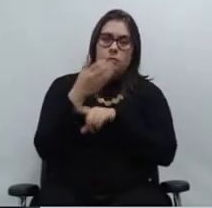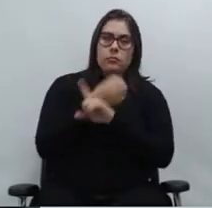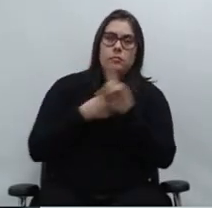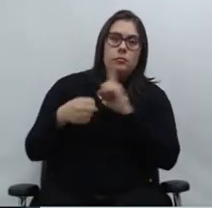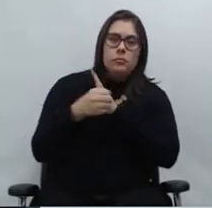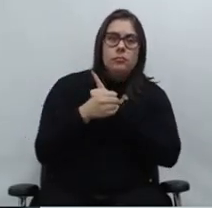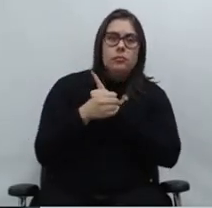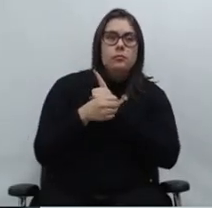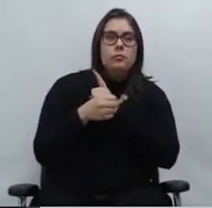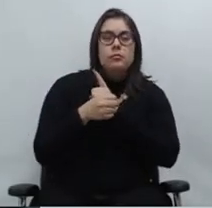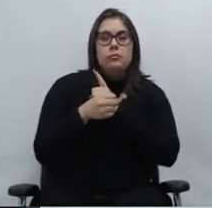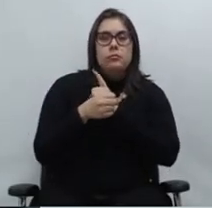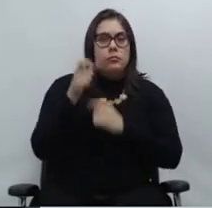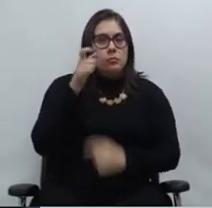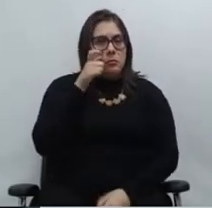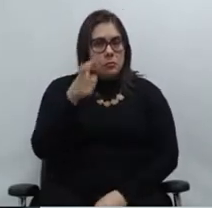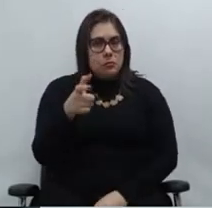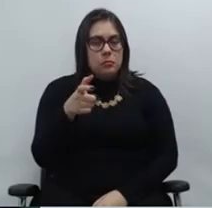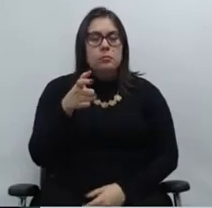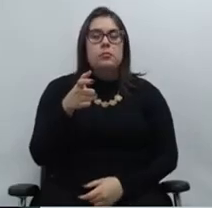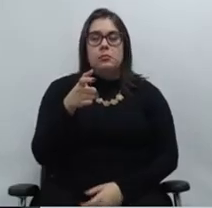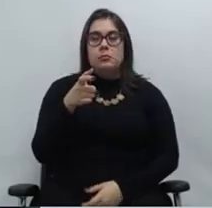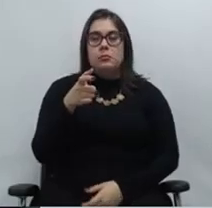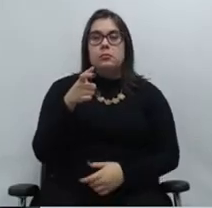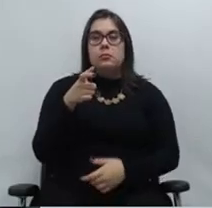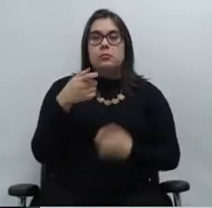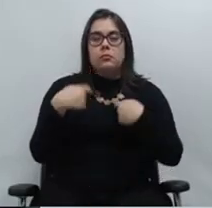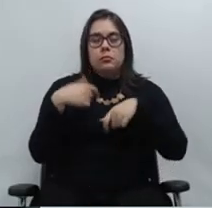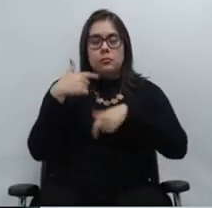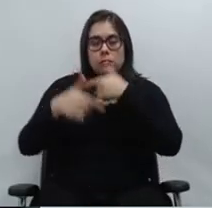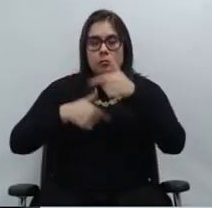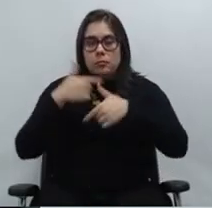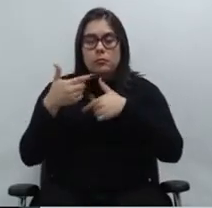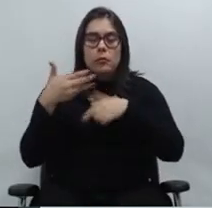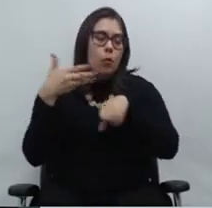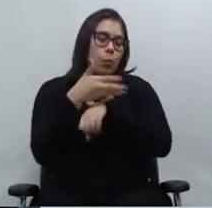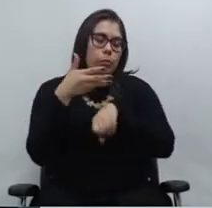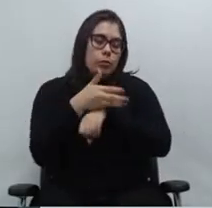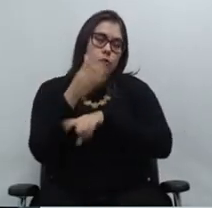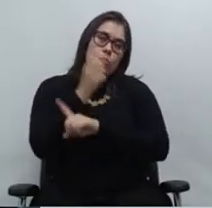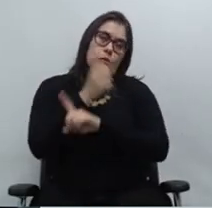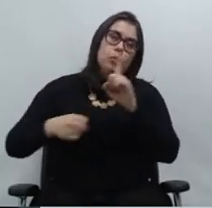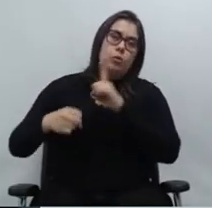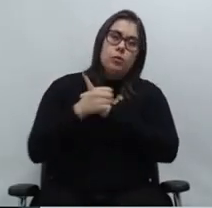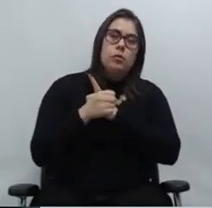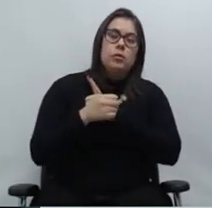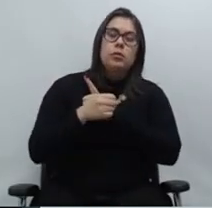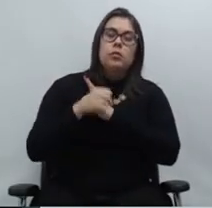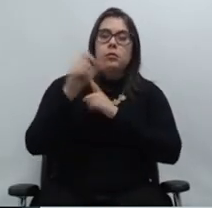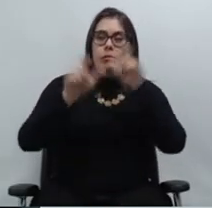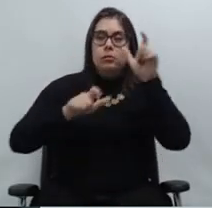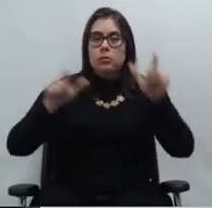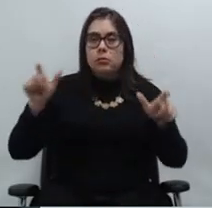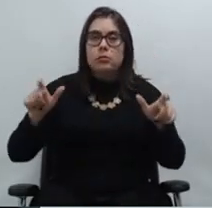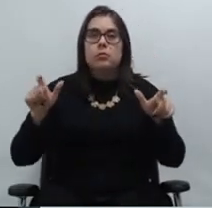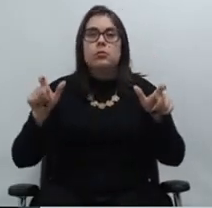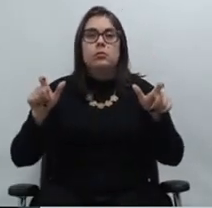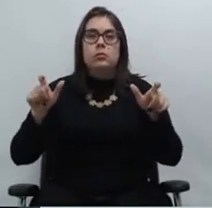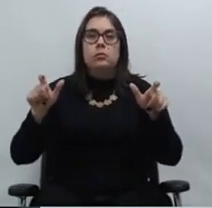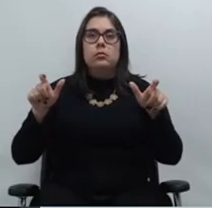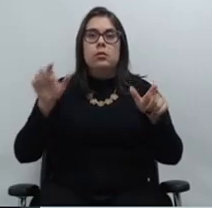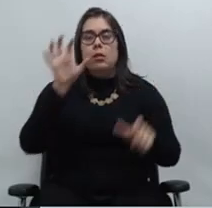no monitoramento e avaliação da execução do plano de atuação, com a participação da sociedade civil e delegados, das